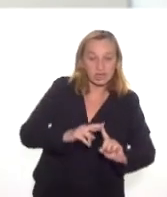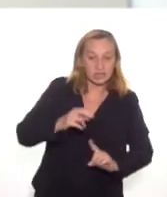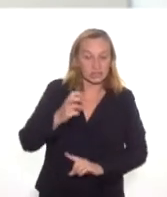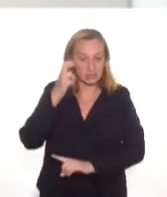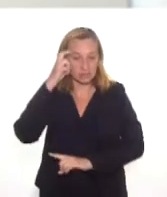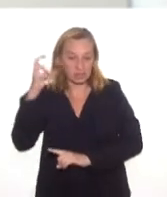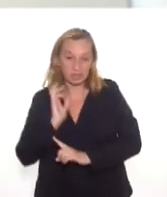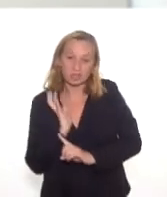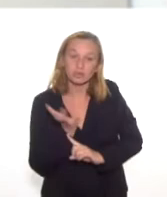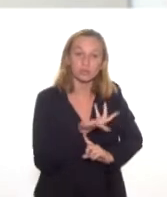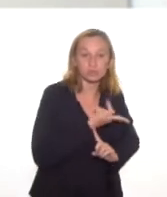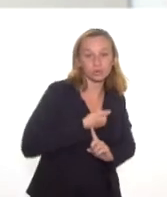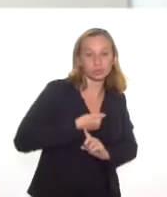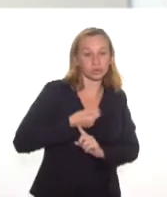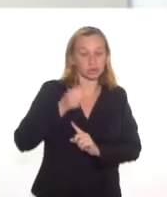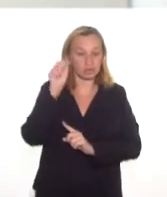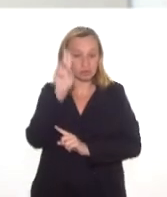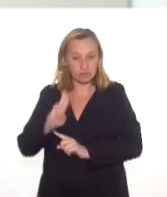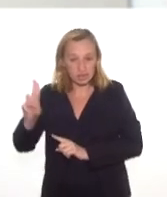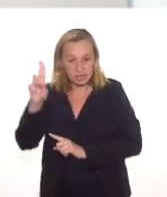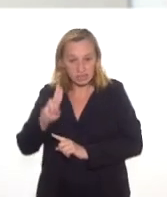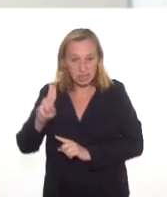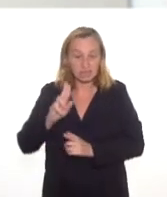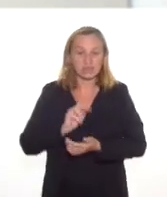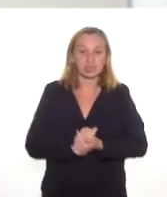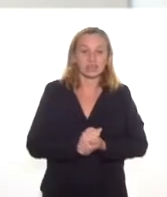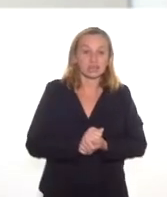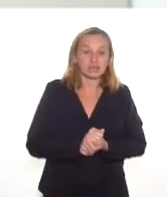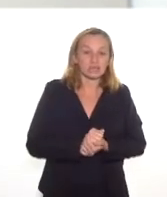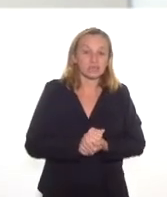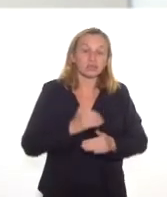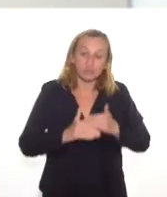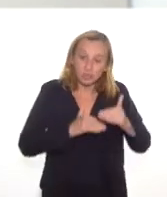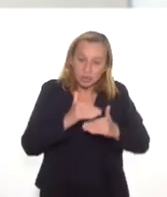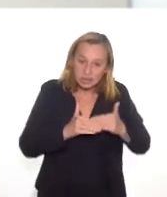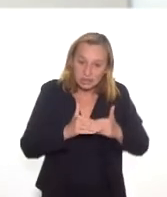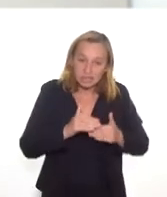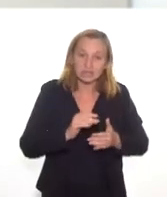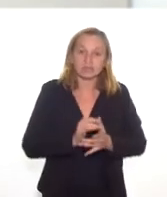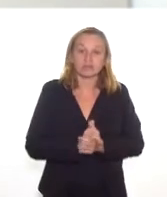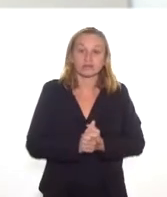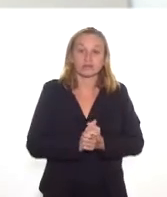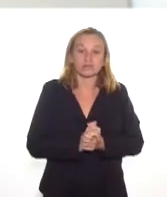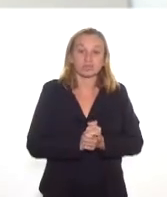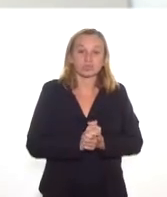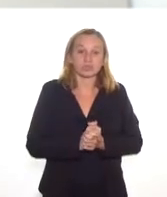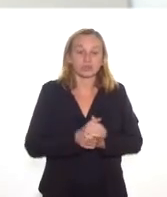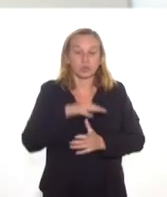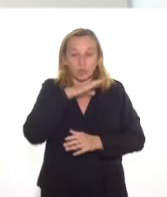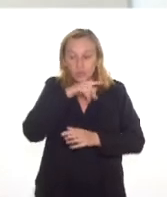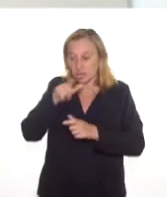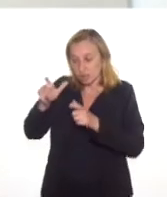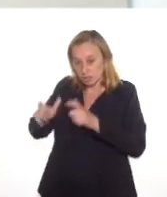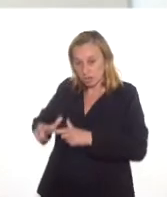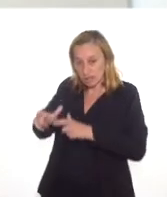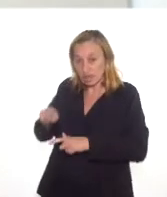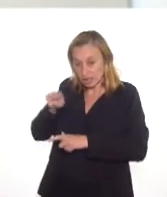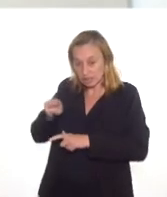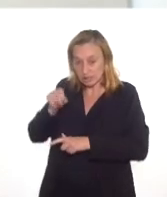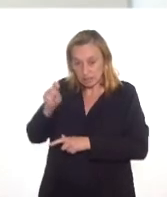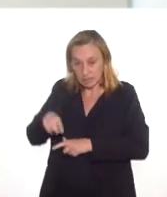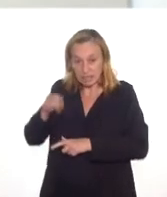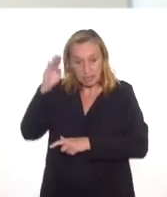da universidade, que, né, está num processo de degradação ali naquela região, né, que é uma região